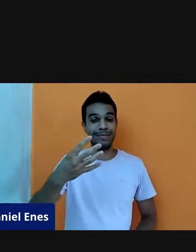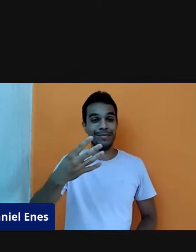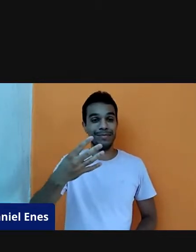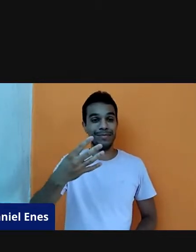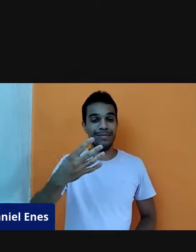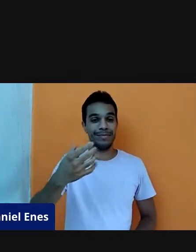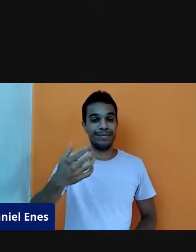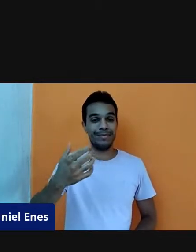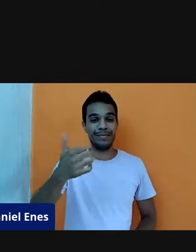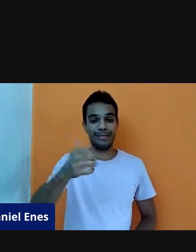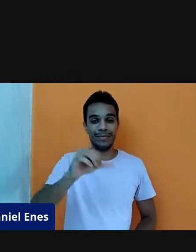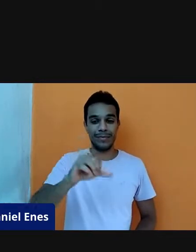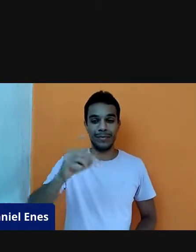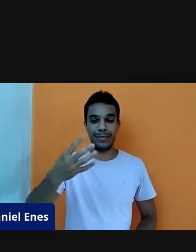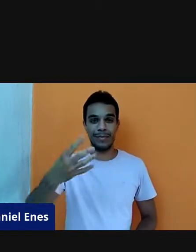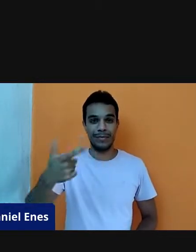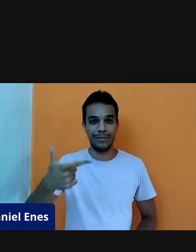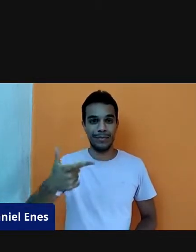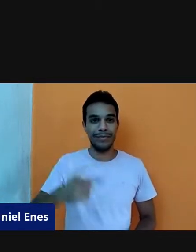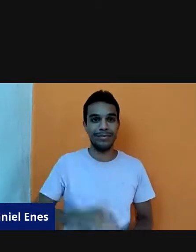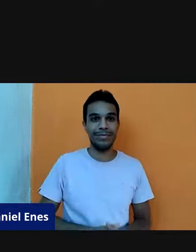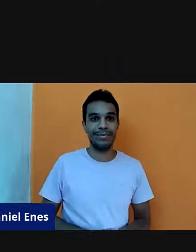1942. Vi, eu acho que eu caí.